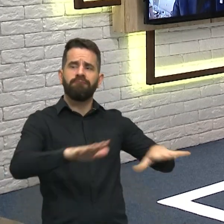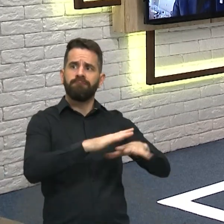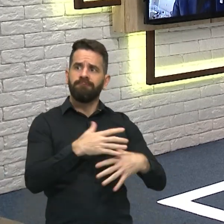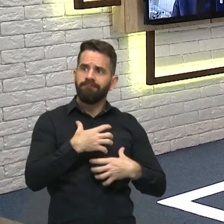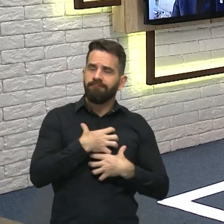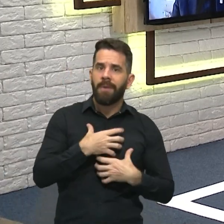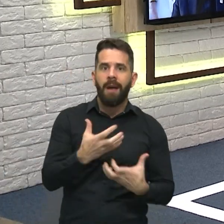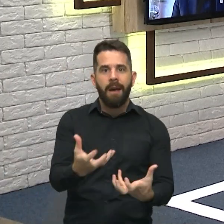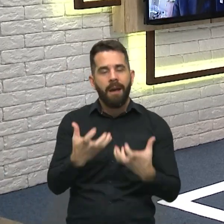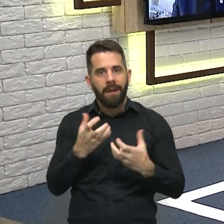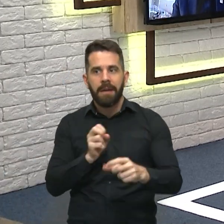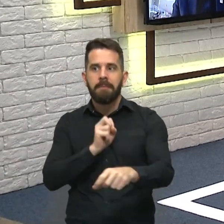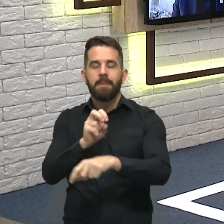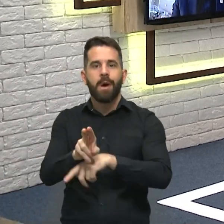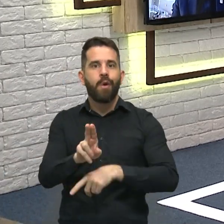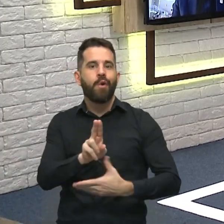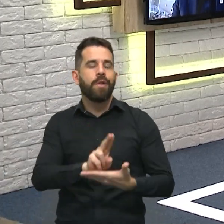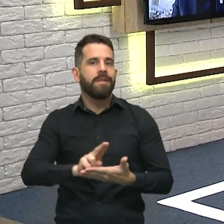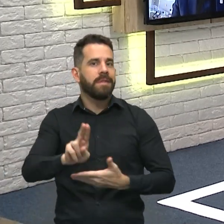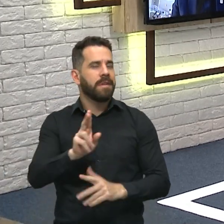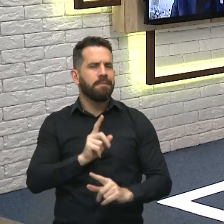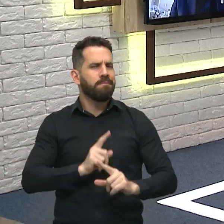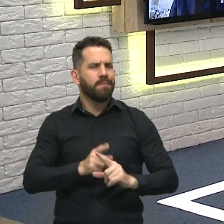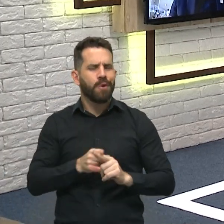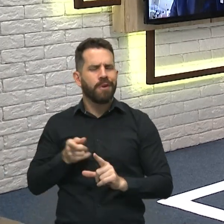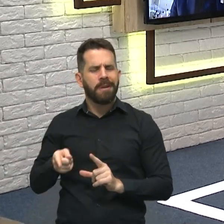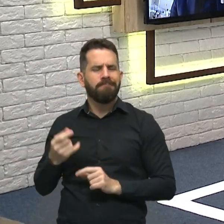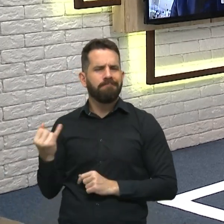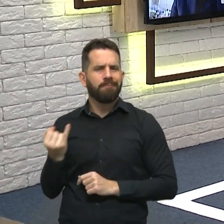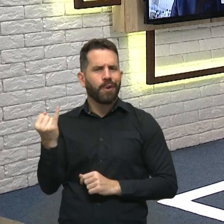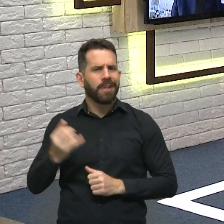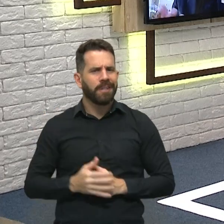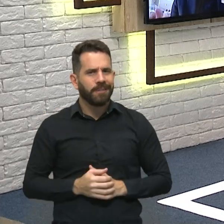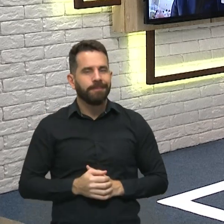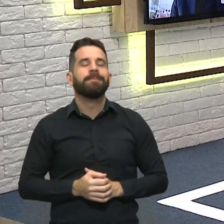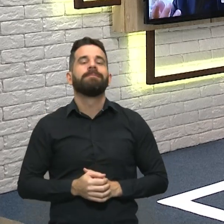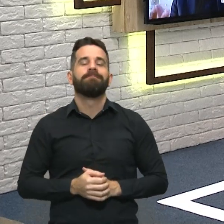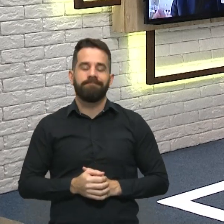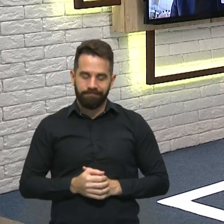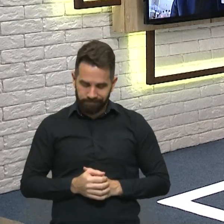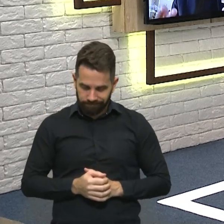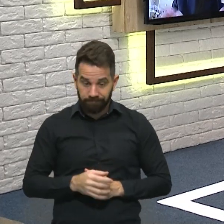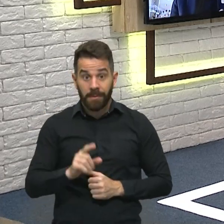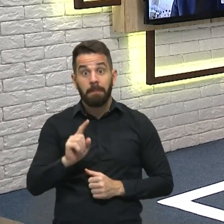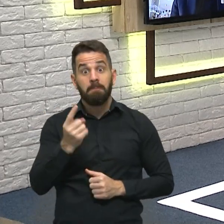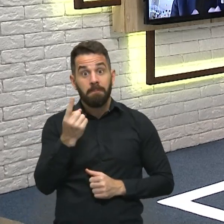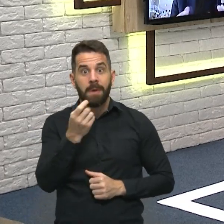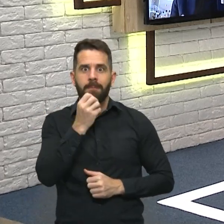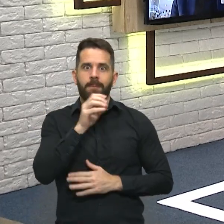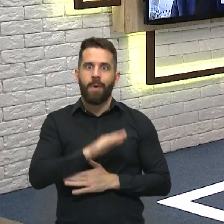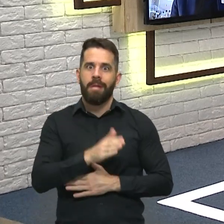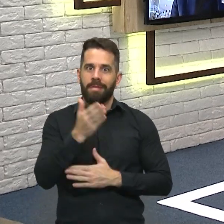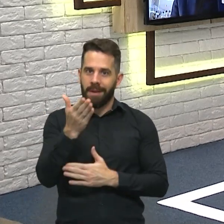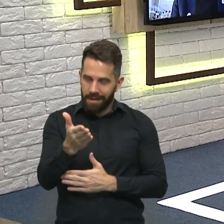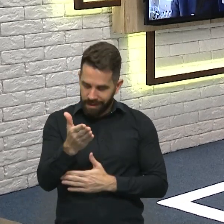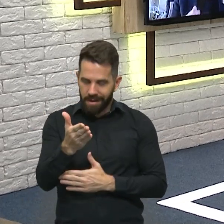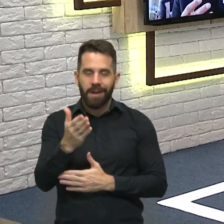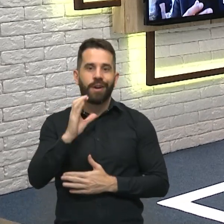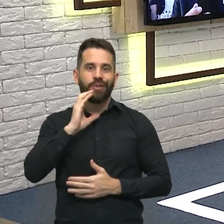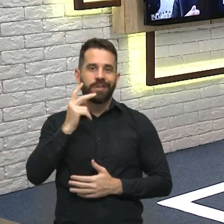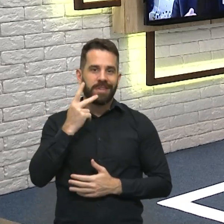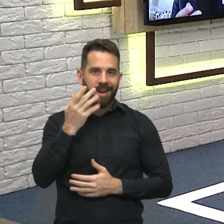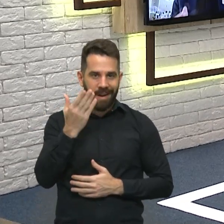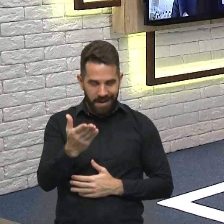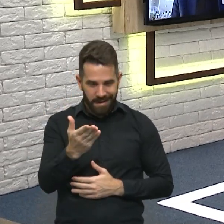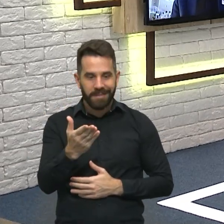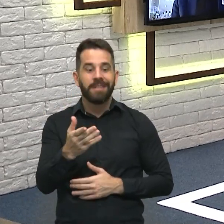anseio, né, de entrar na universidade? Bom, primeiramente, Cássio, boa tarde, satisfação falar contigo. É uma satisfação